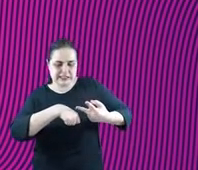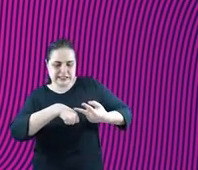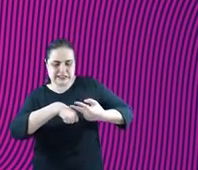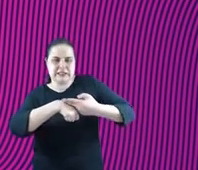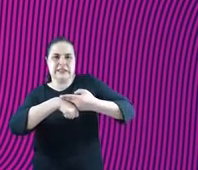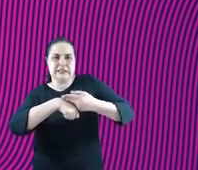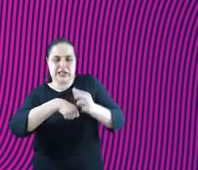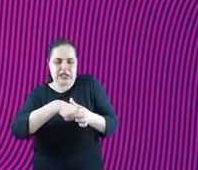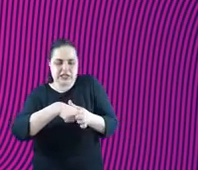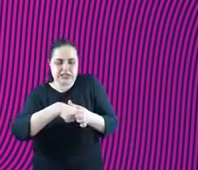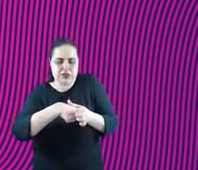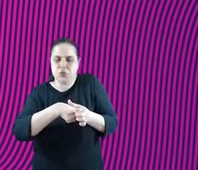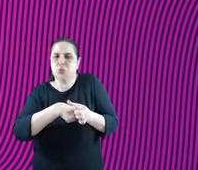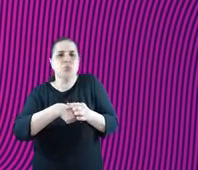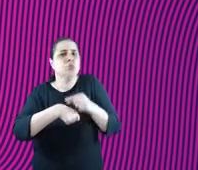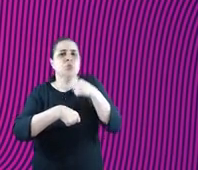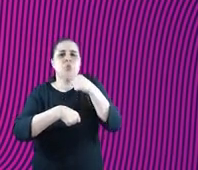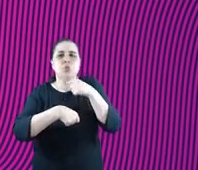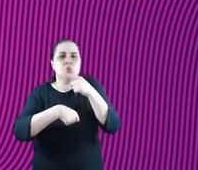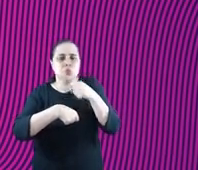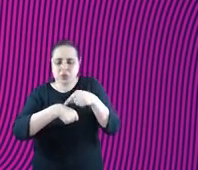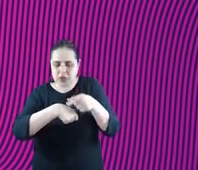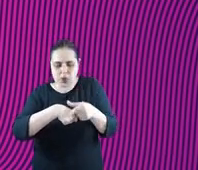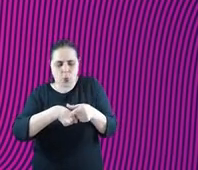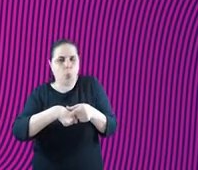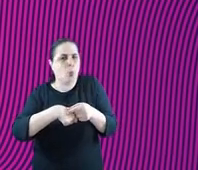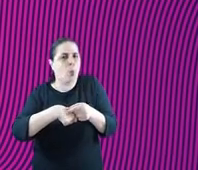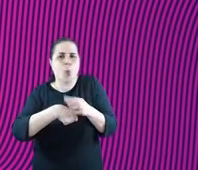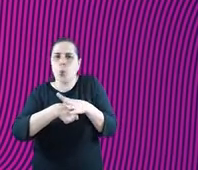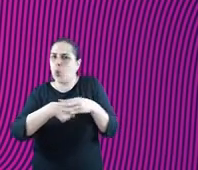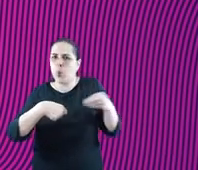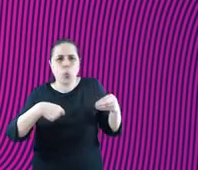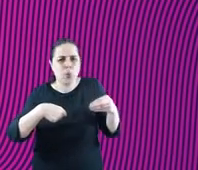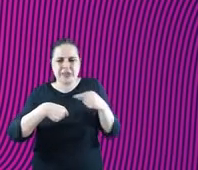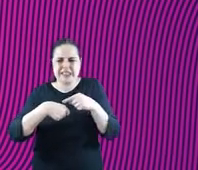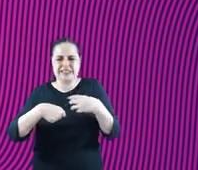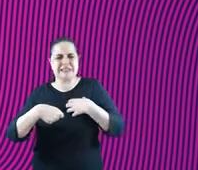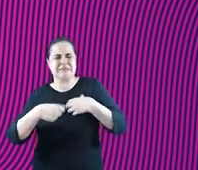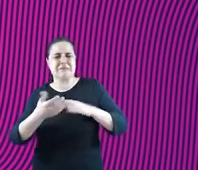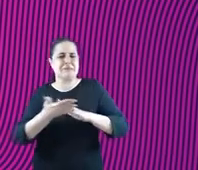sendo o funcional para ela, está desagradando, a gente